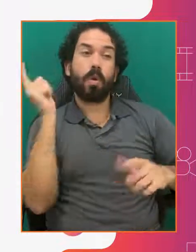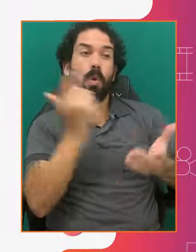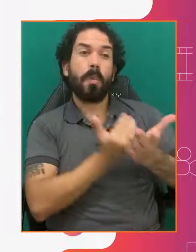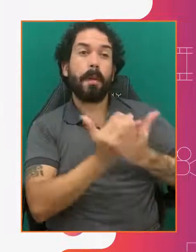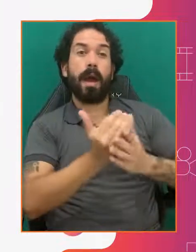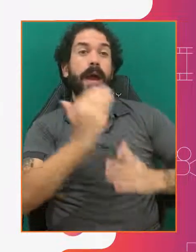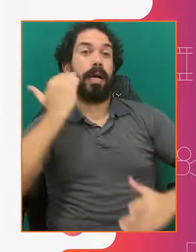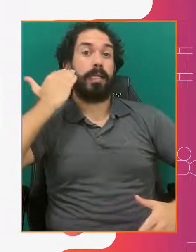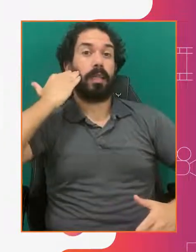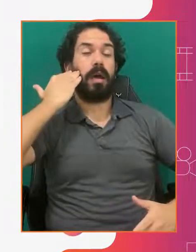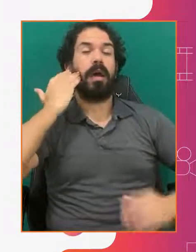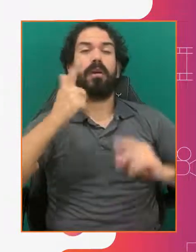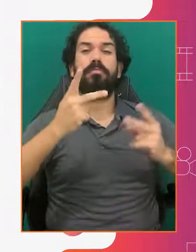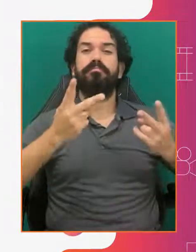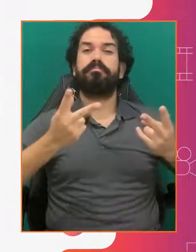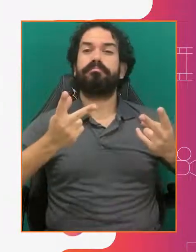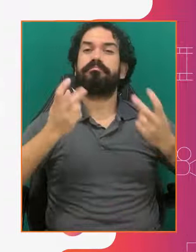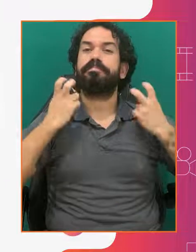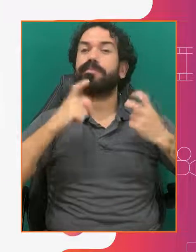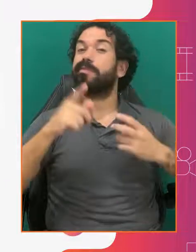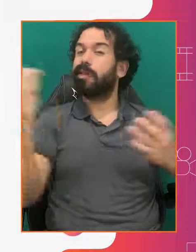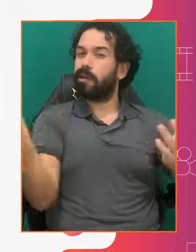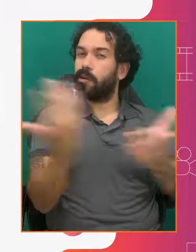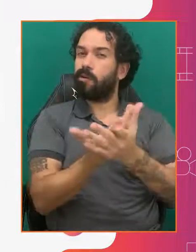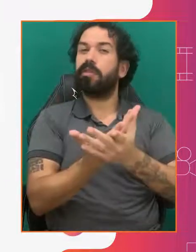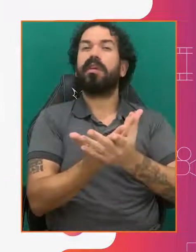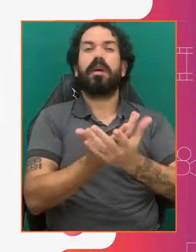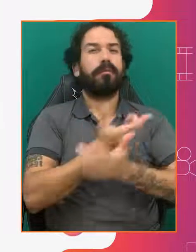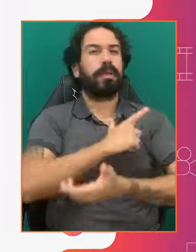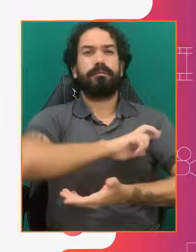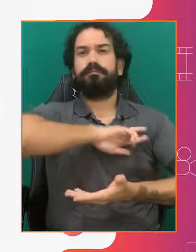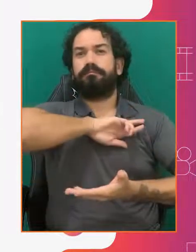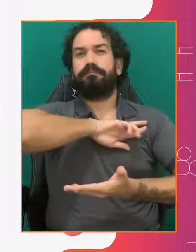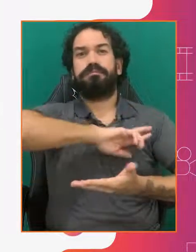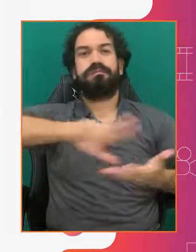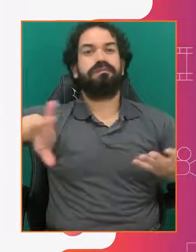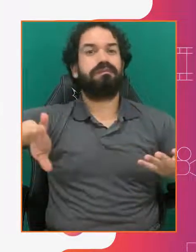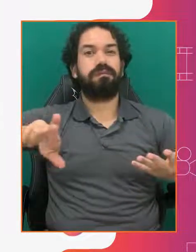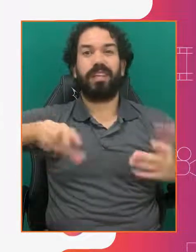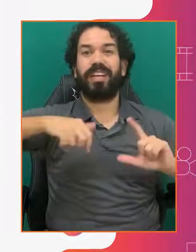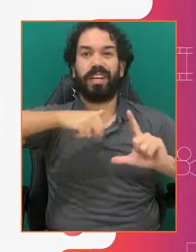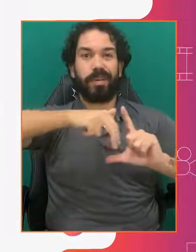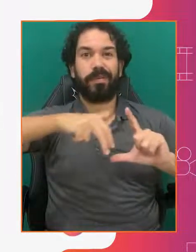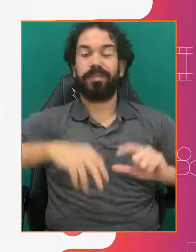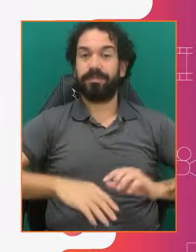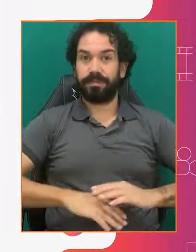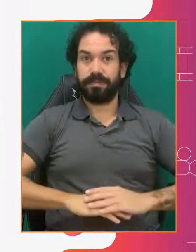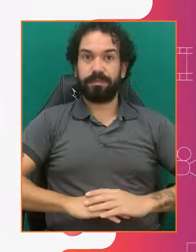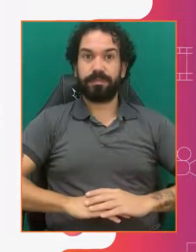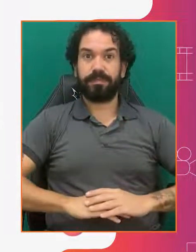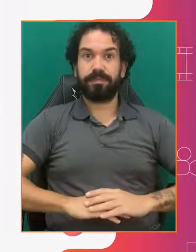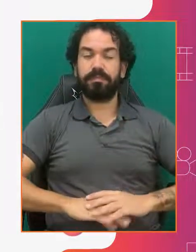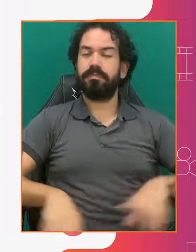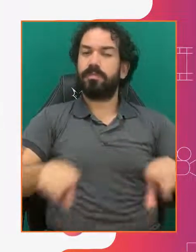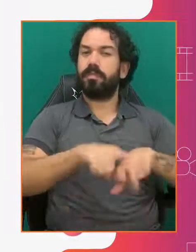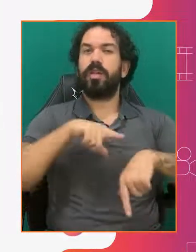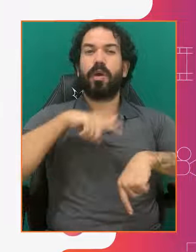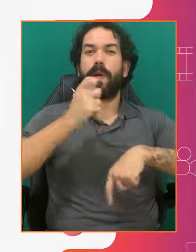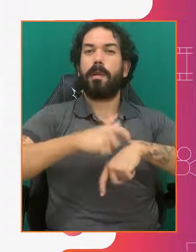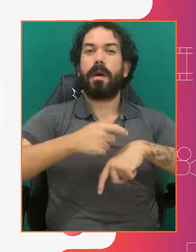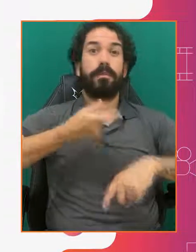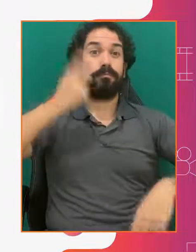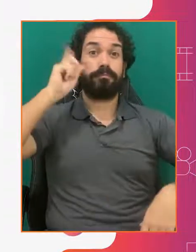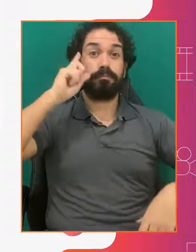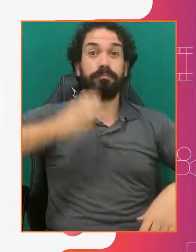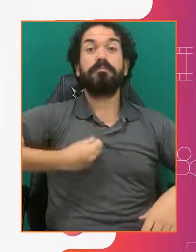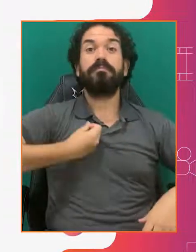entender, vai reparar que isso acontece em várias animações e em vários momentos do dia